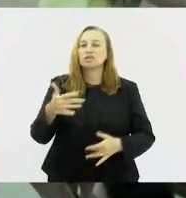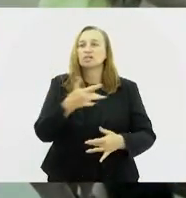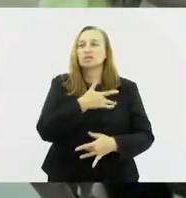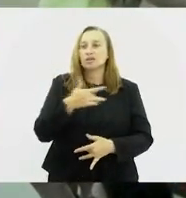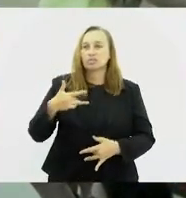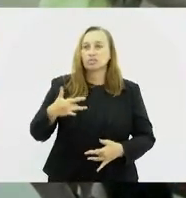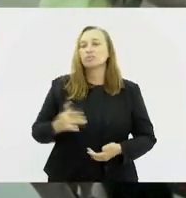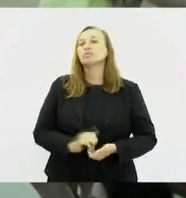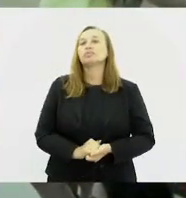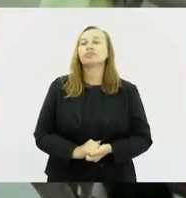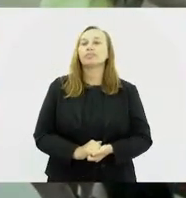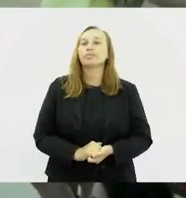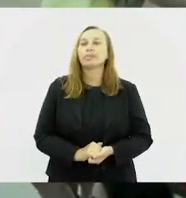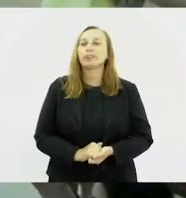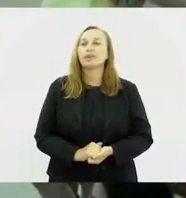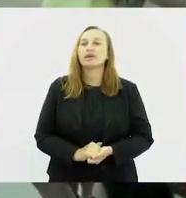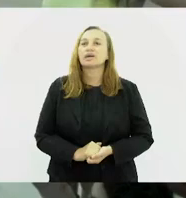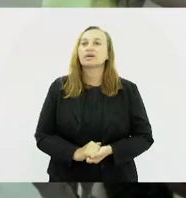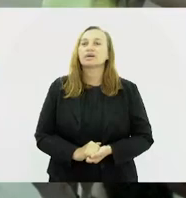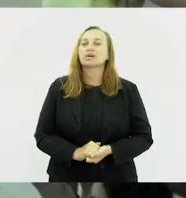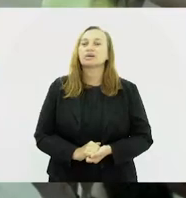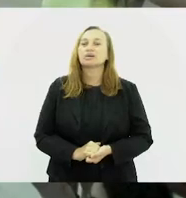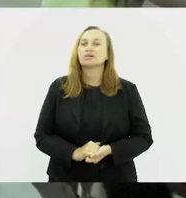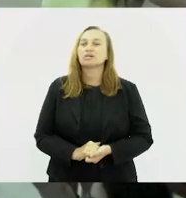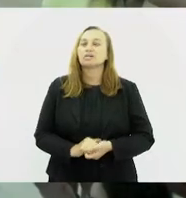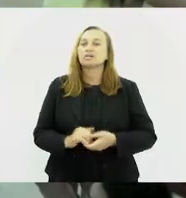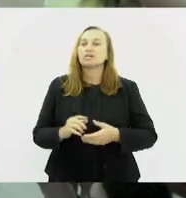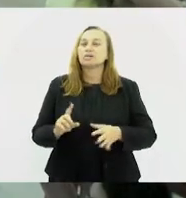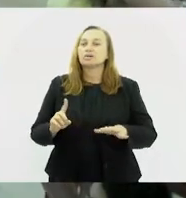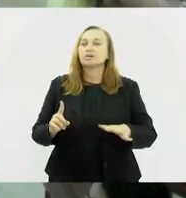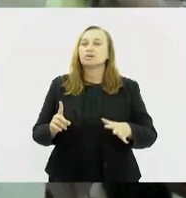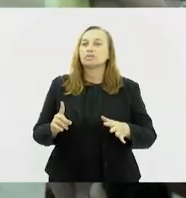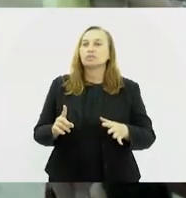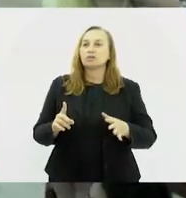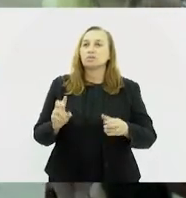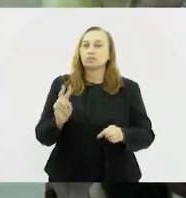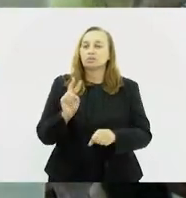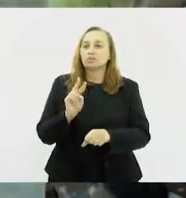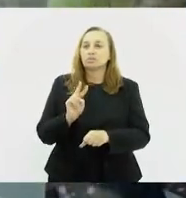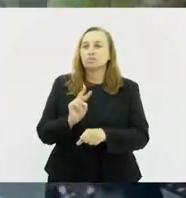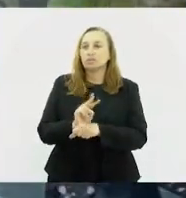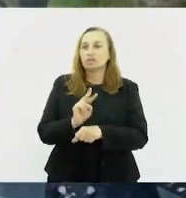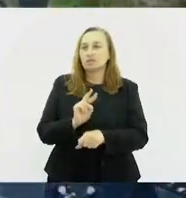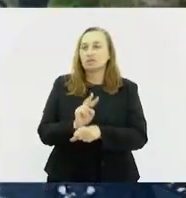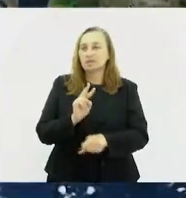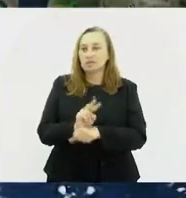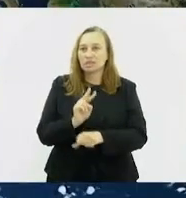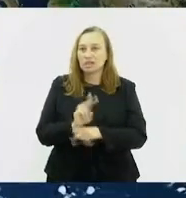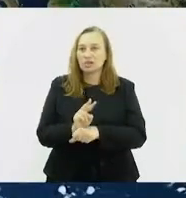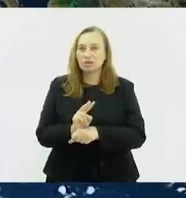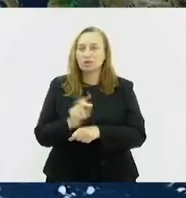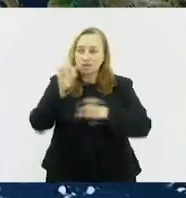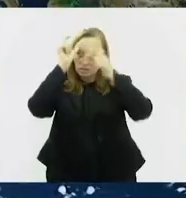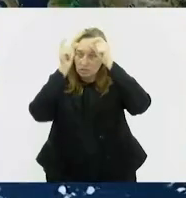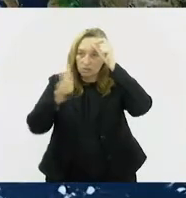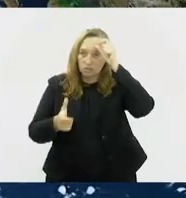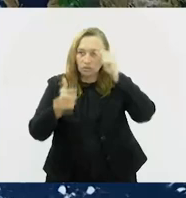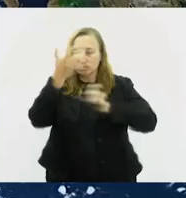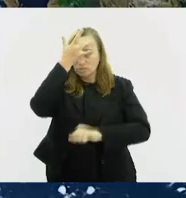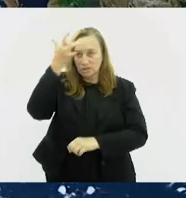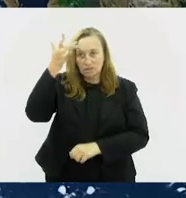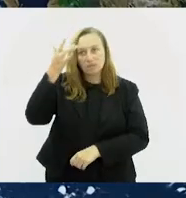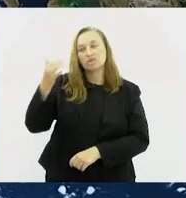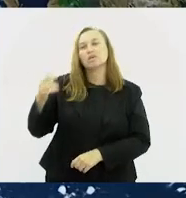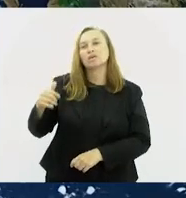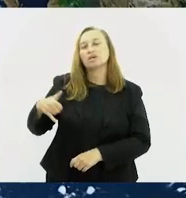saúde. Intervenções de prevenção a transtornos mentais em idosos são essenciais na